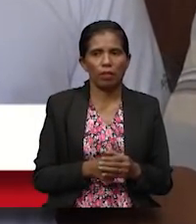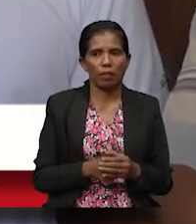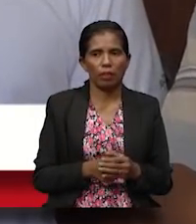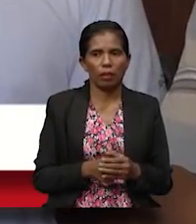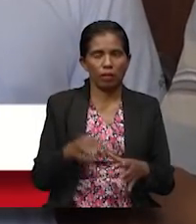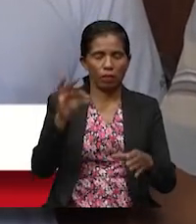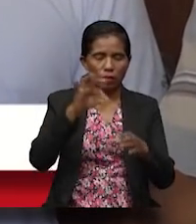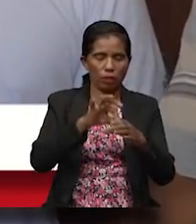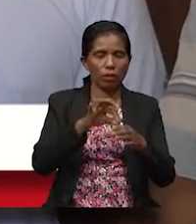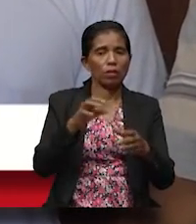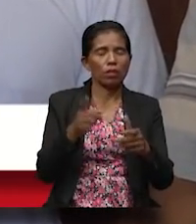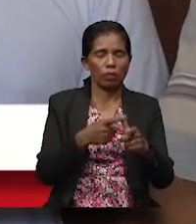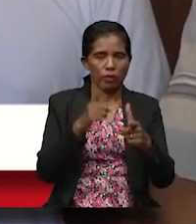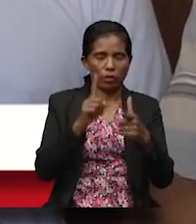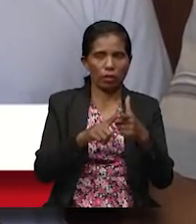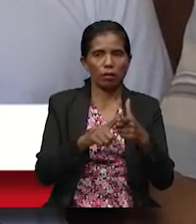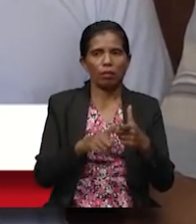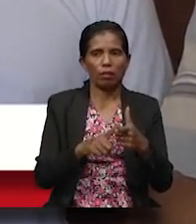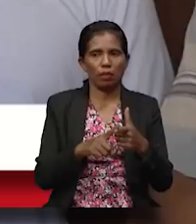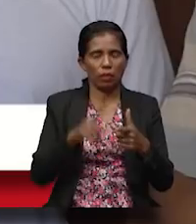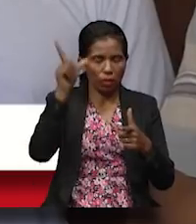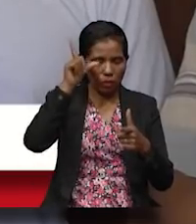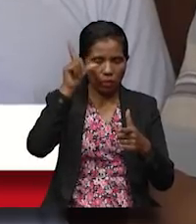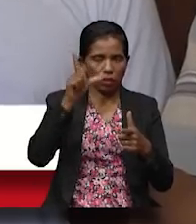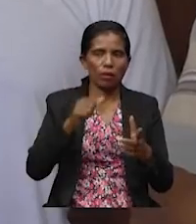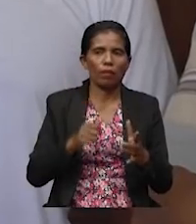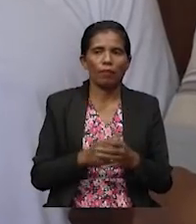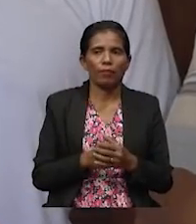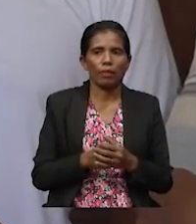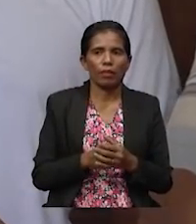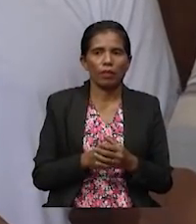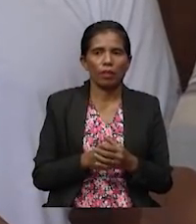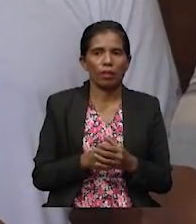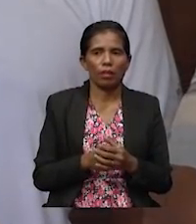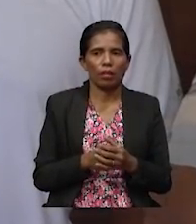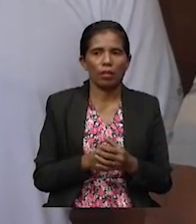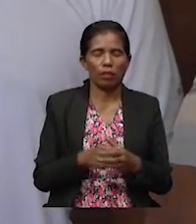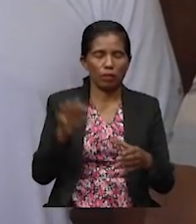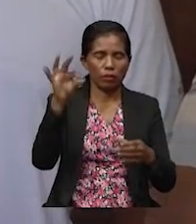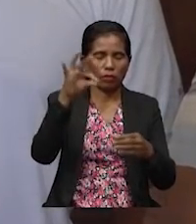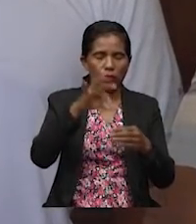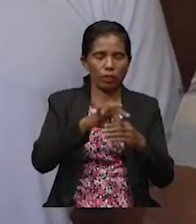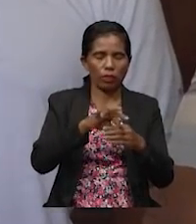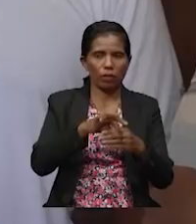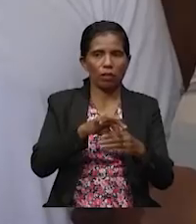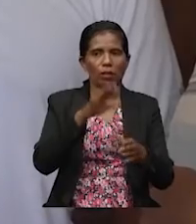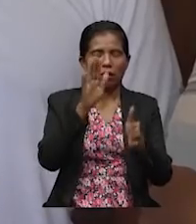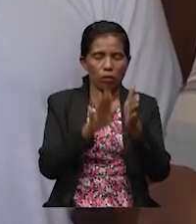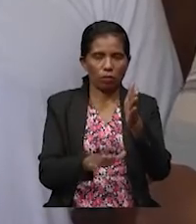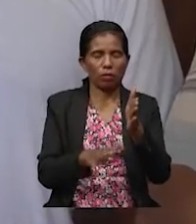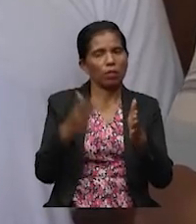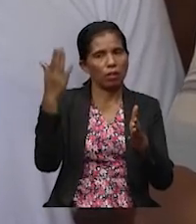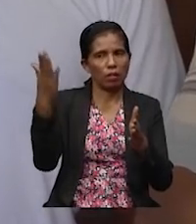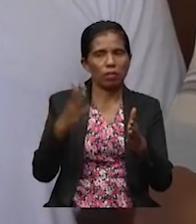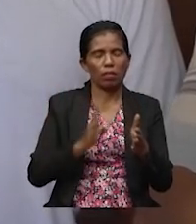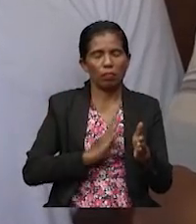segundo número, e primeira vez, né? Mangluolo tinha performance eleitiva,